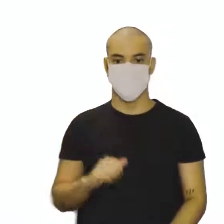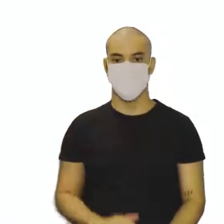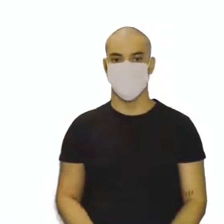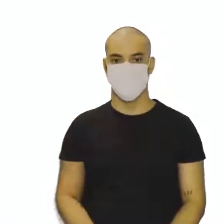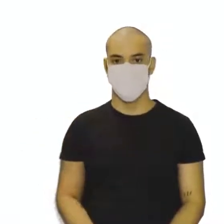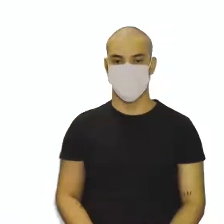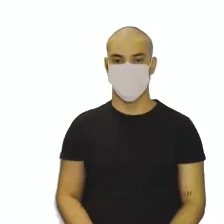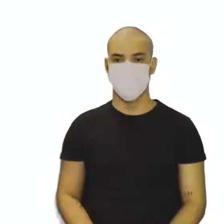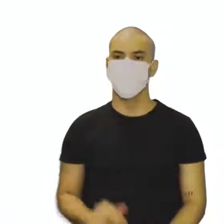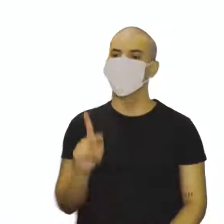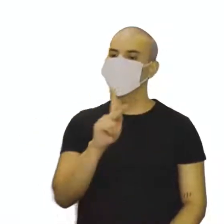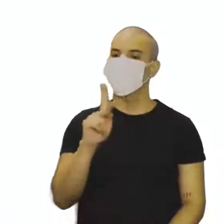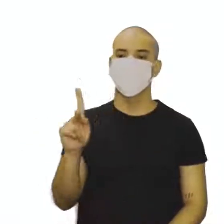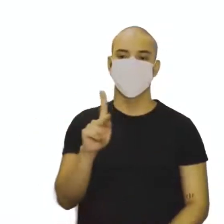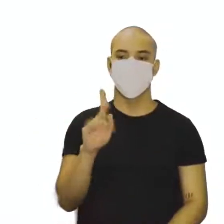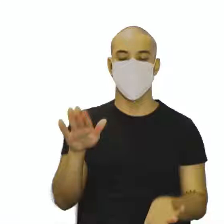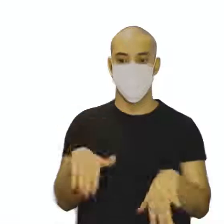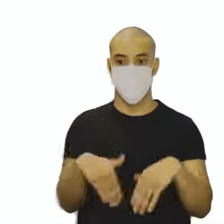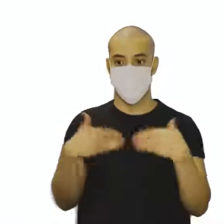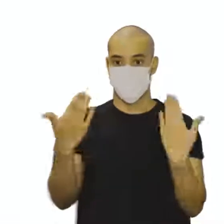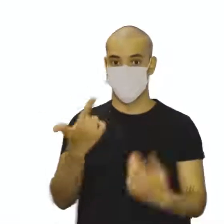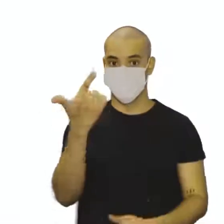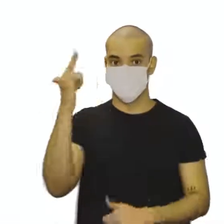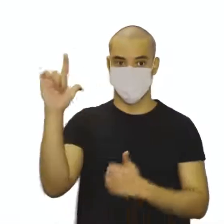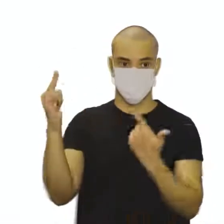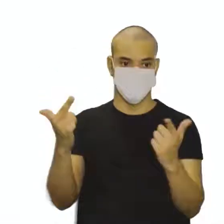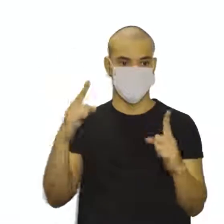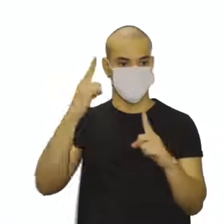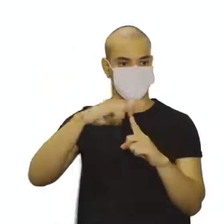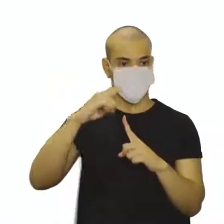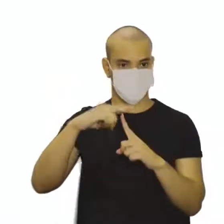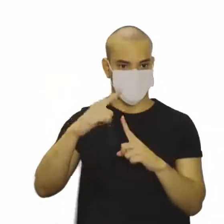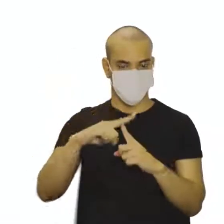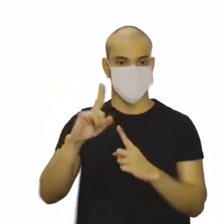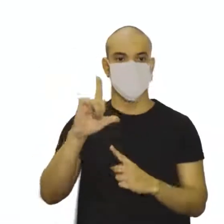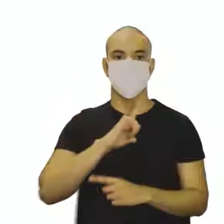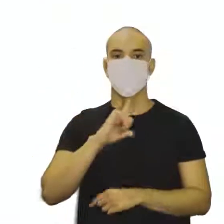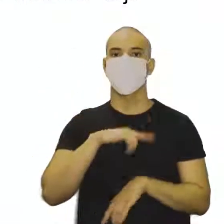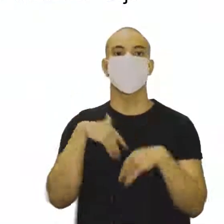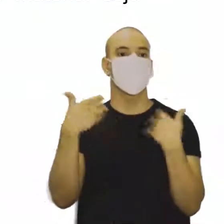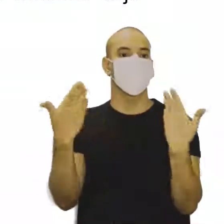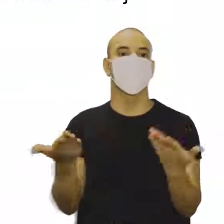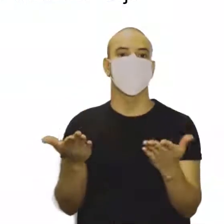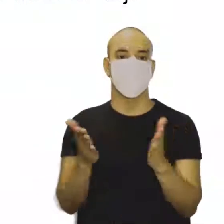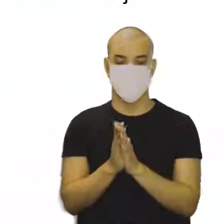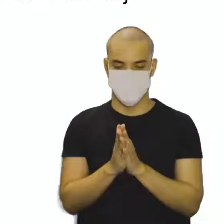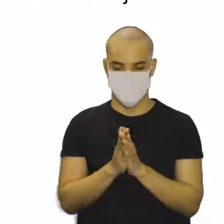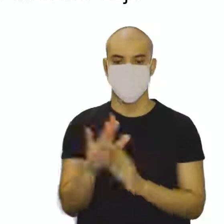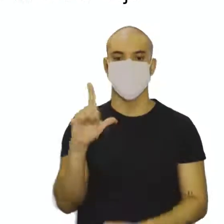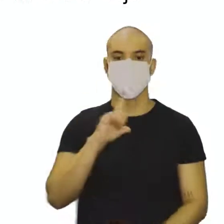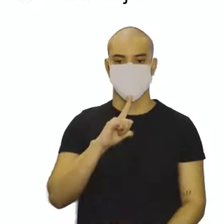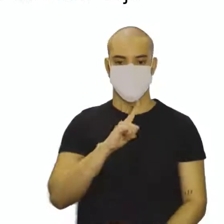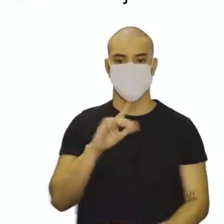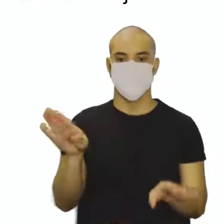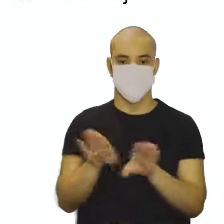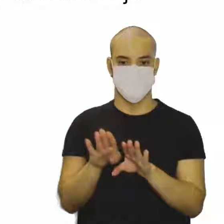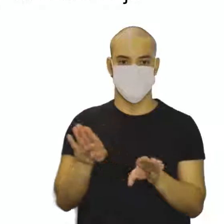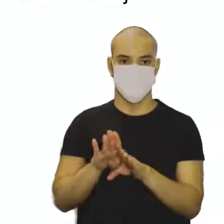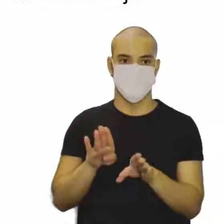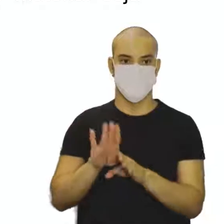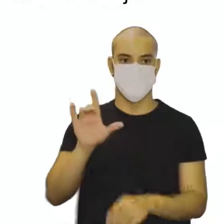Entendido? Professora, quais outros tipos de núcleo para indutor nós temos? Olha só, pessoal, nós temos aqui